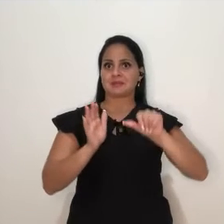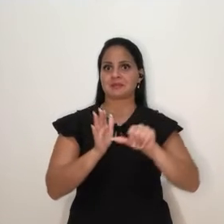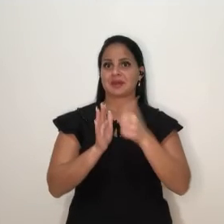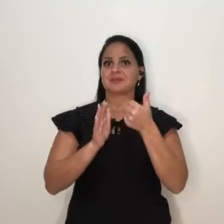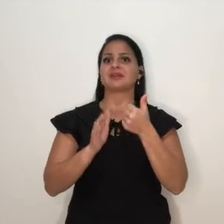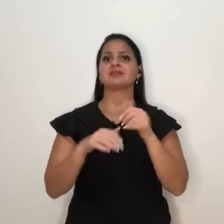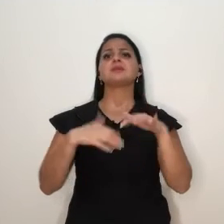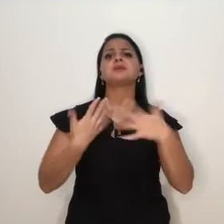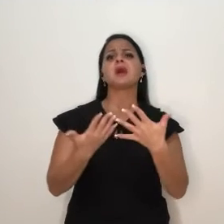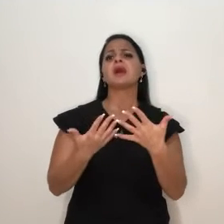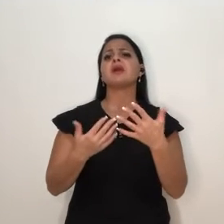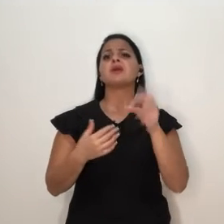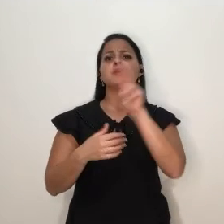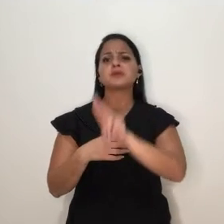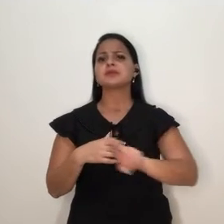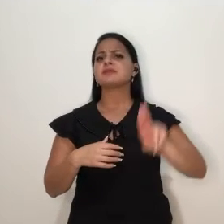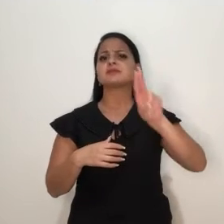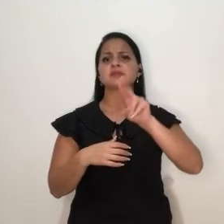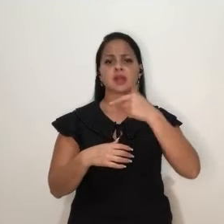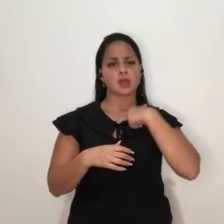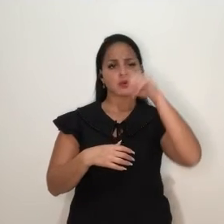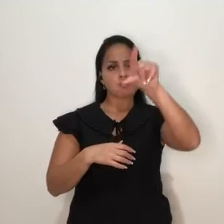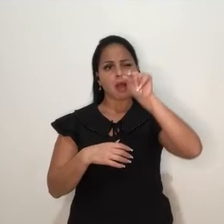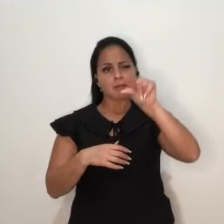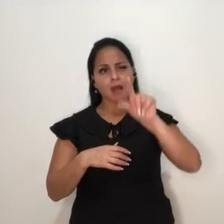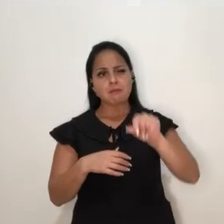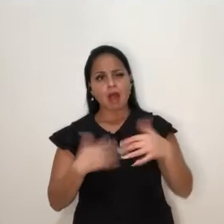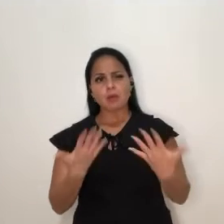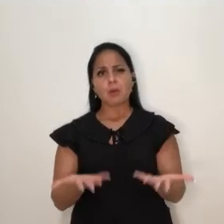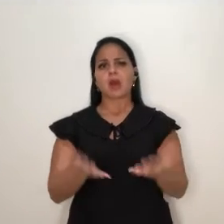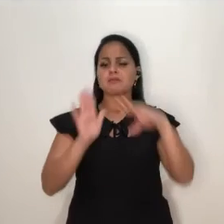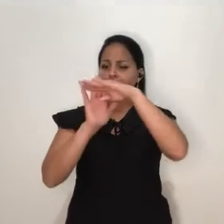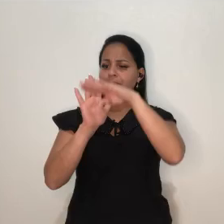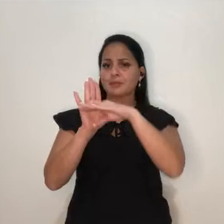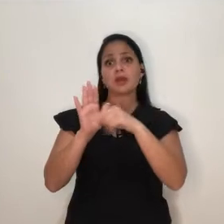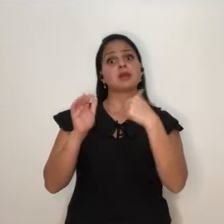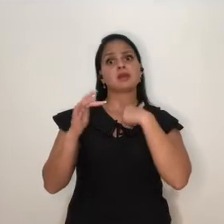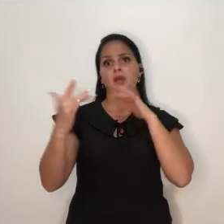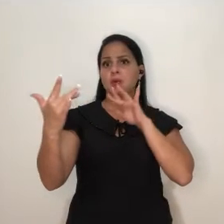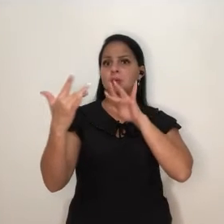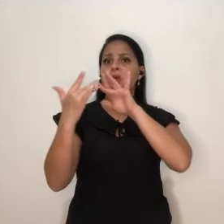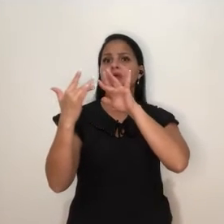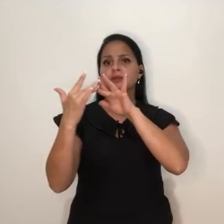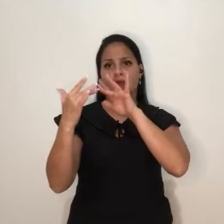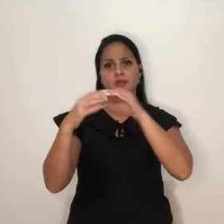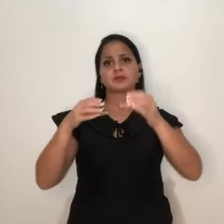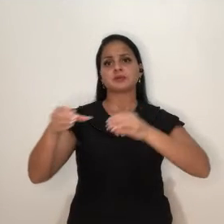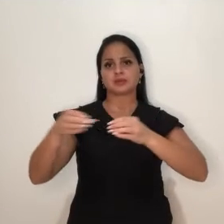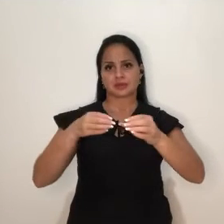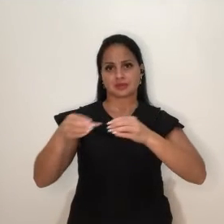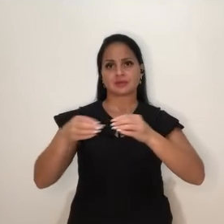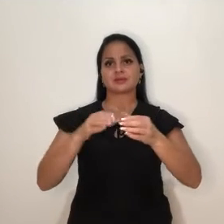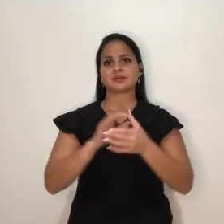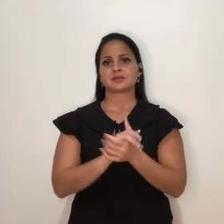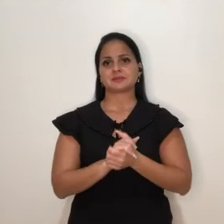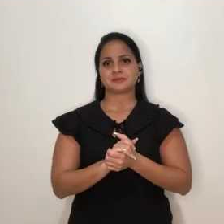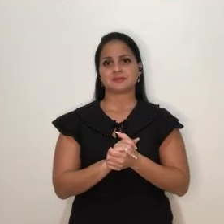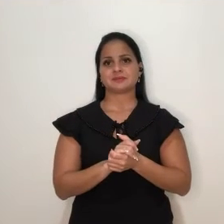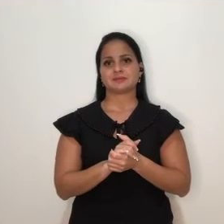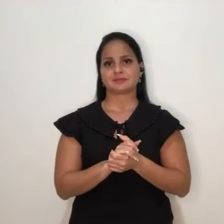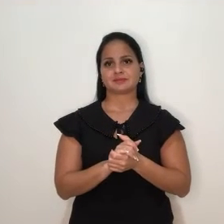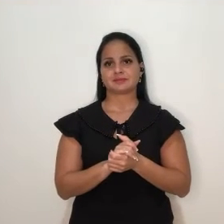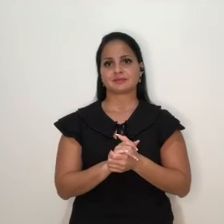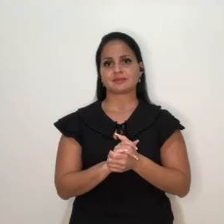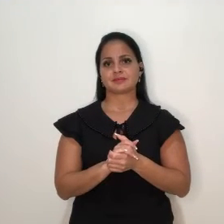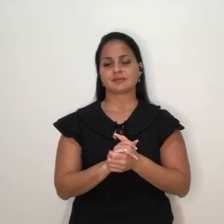interessavam e entrei em contato com a minha coordenadora. Quais foram as principais contribuições do